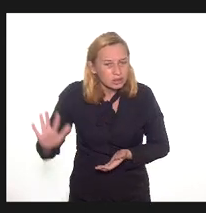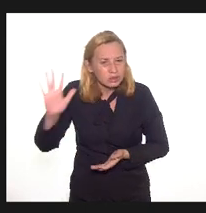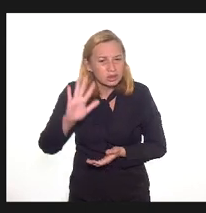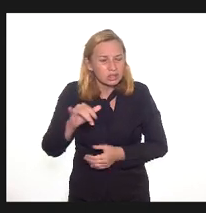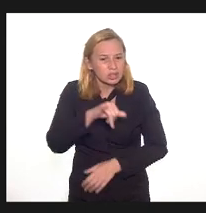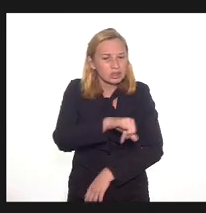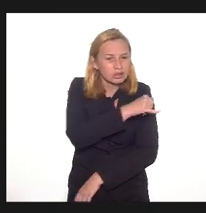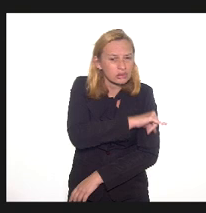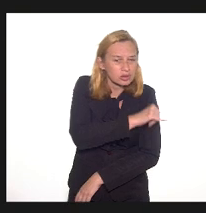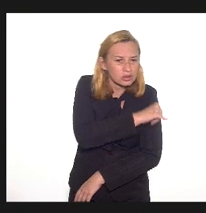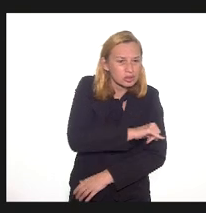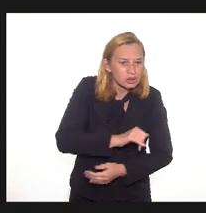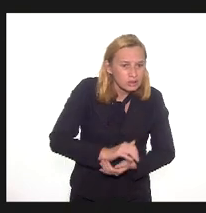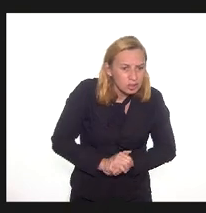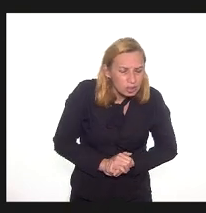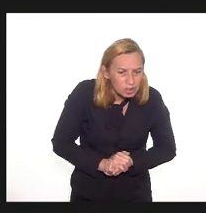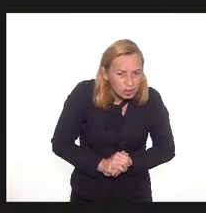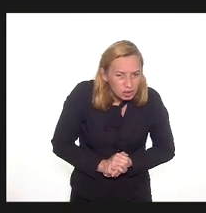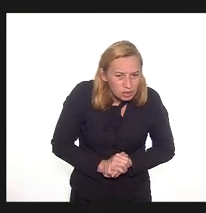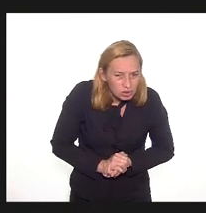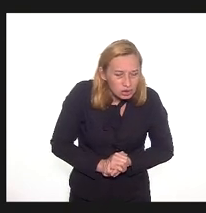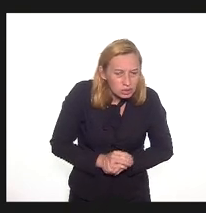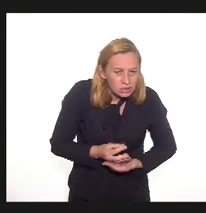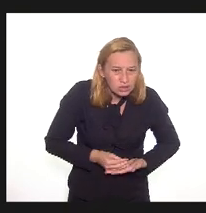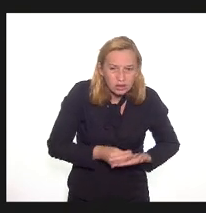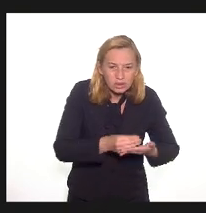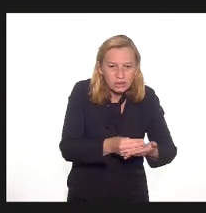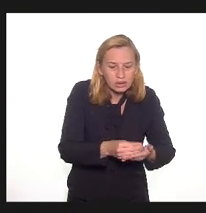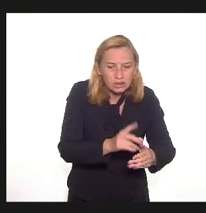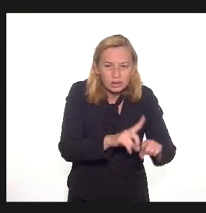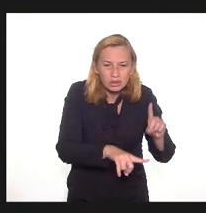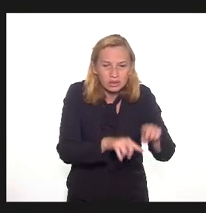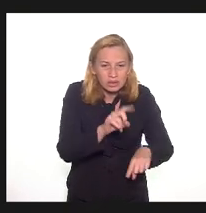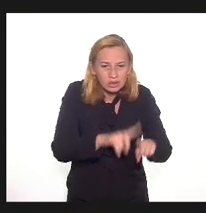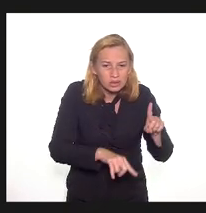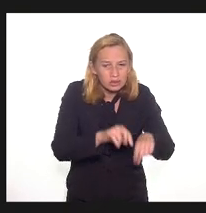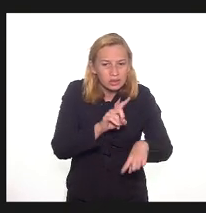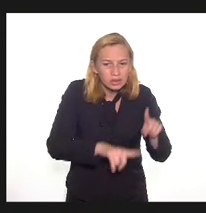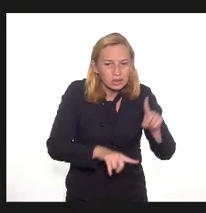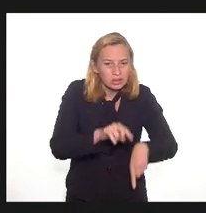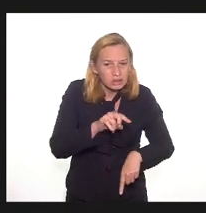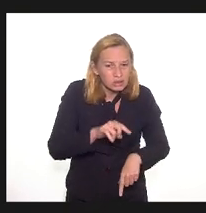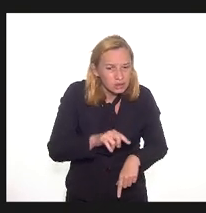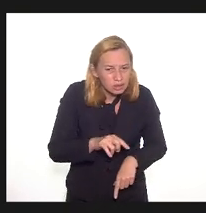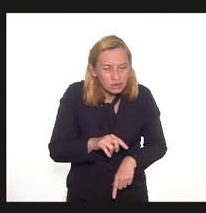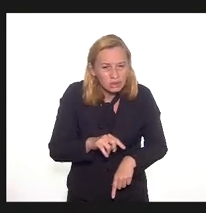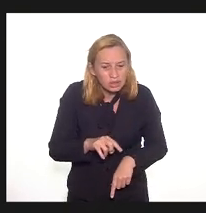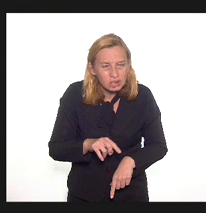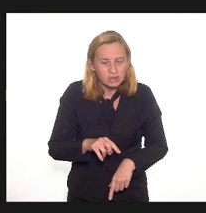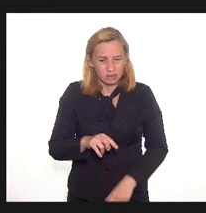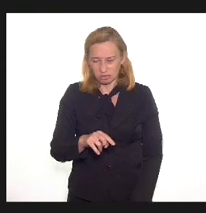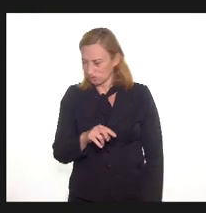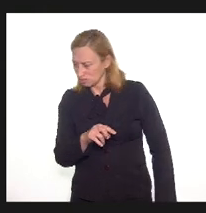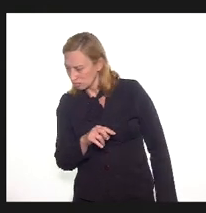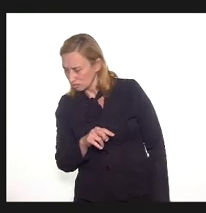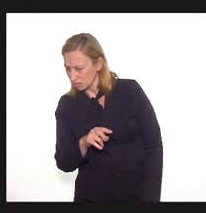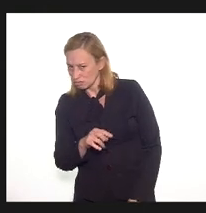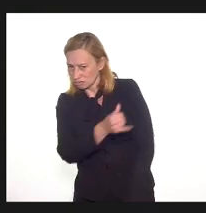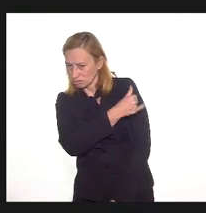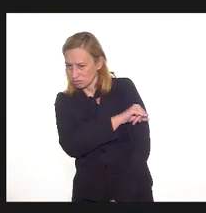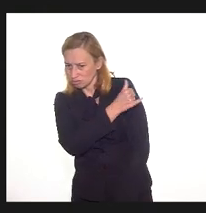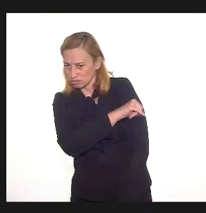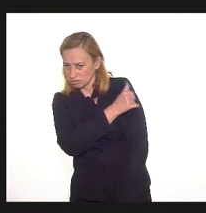Janeiro competitivos, fornecendo máquinas e equipamentos. Então, a gente tem sim a nossa indústria nacional, e no Rio de Janeiro